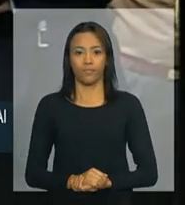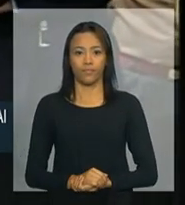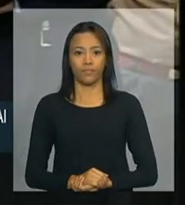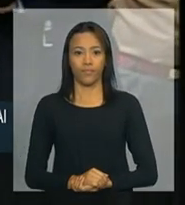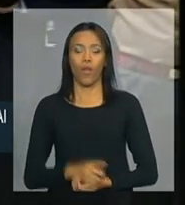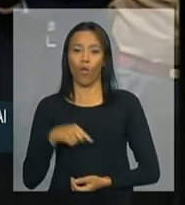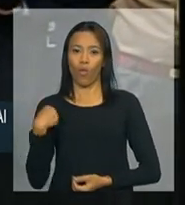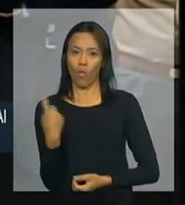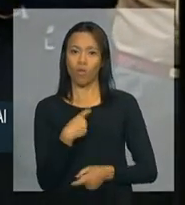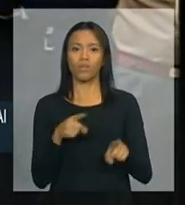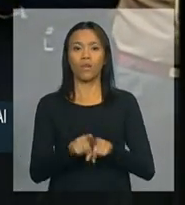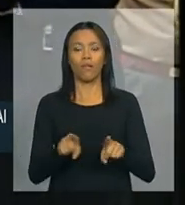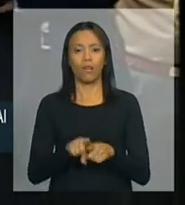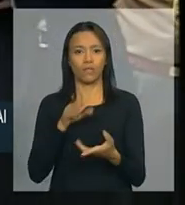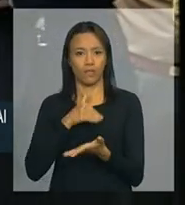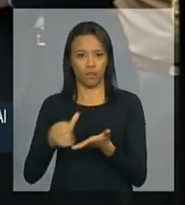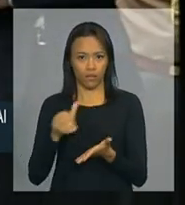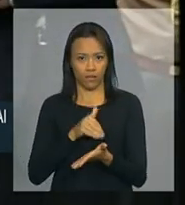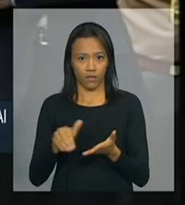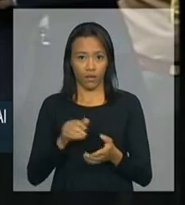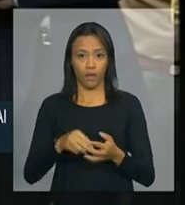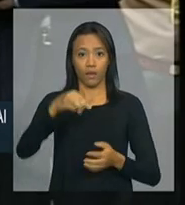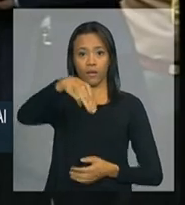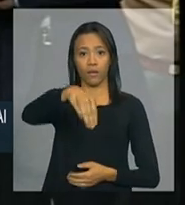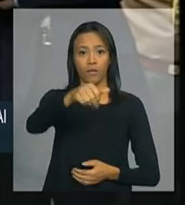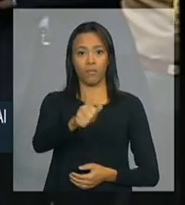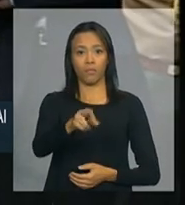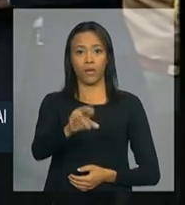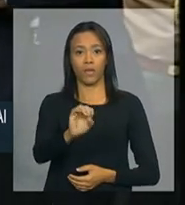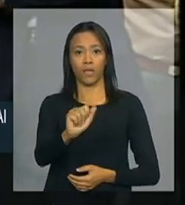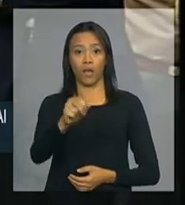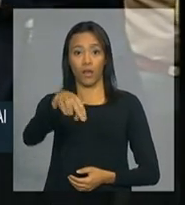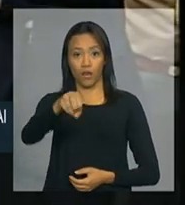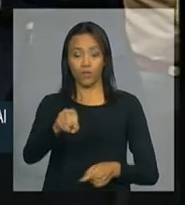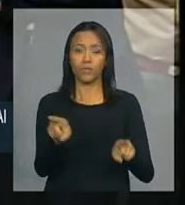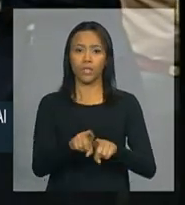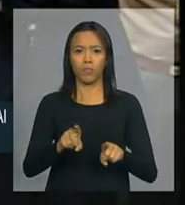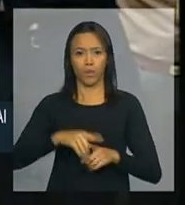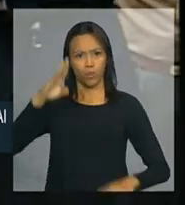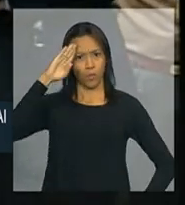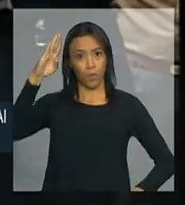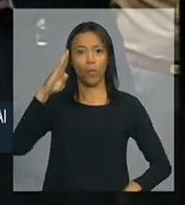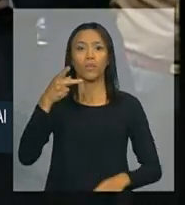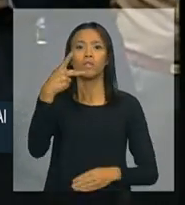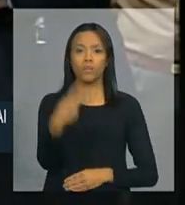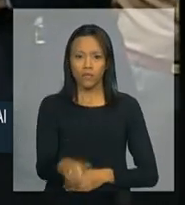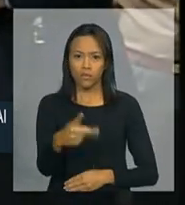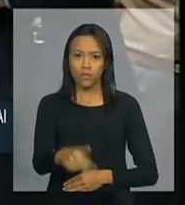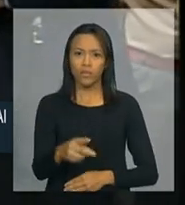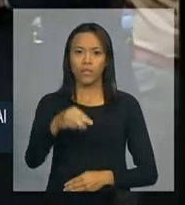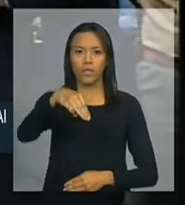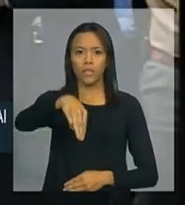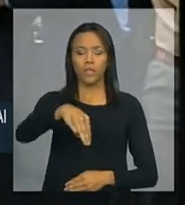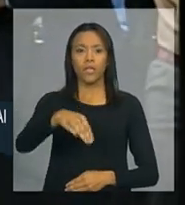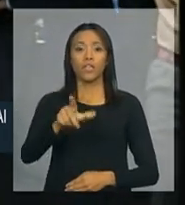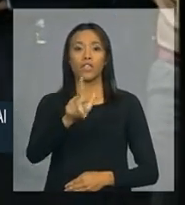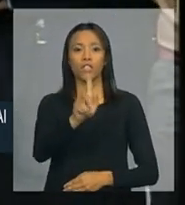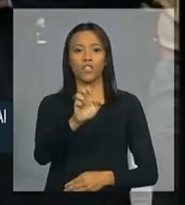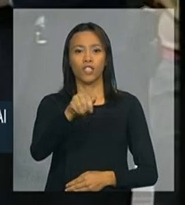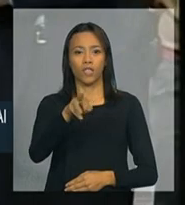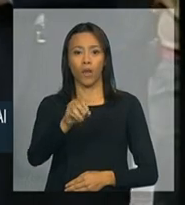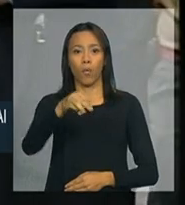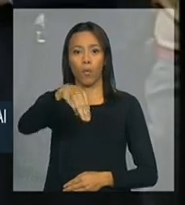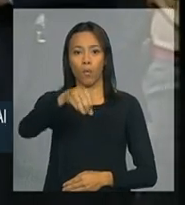com o nosso secretário... Mariano Beltrame, com o comandante militar do Leste, general